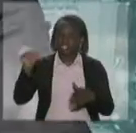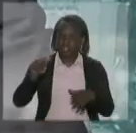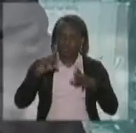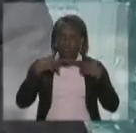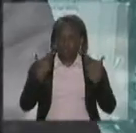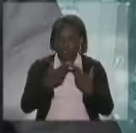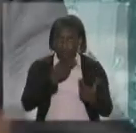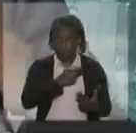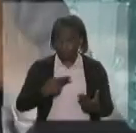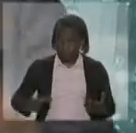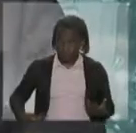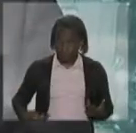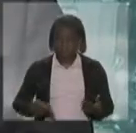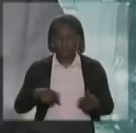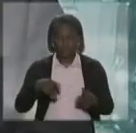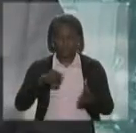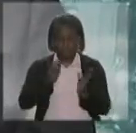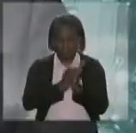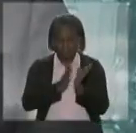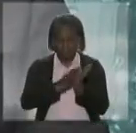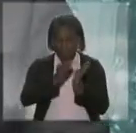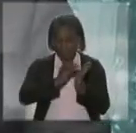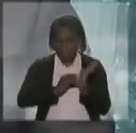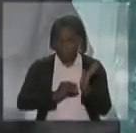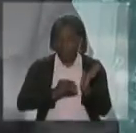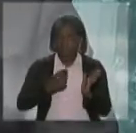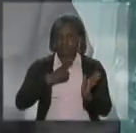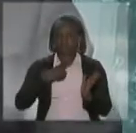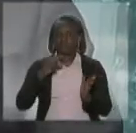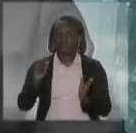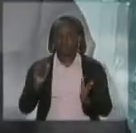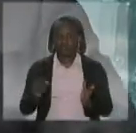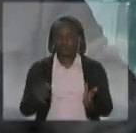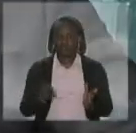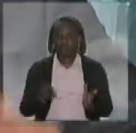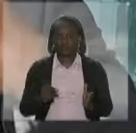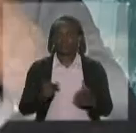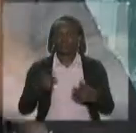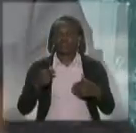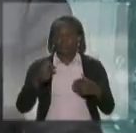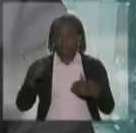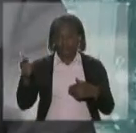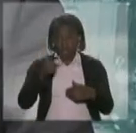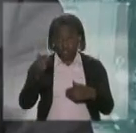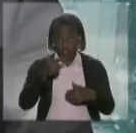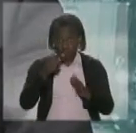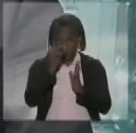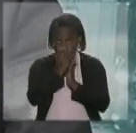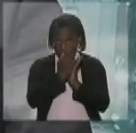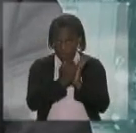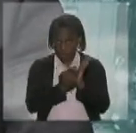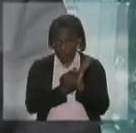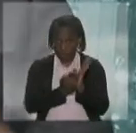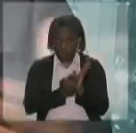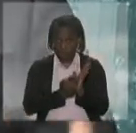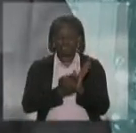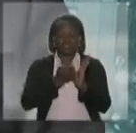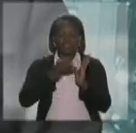presidência uma nota técnica dizendo o seguinte dessas 22 medidas